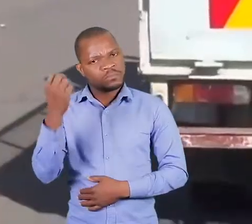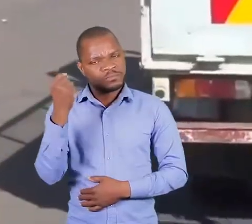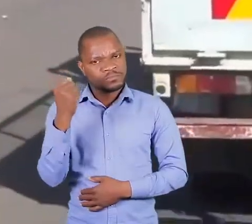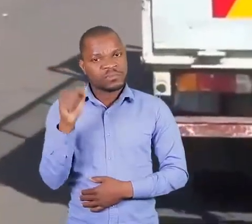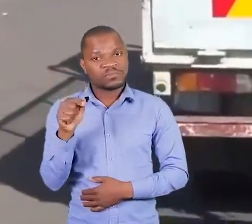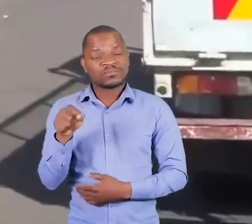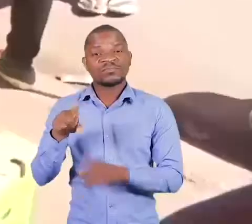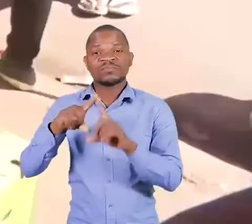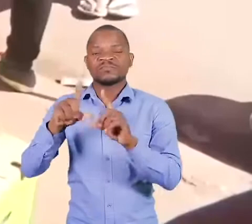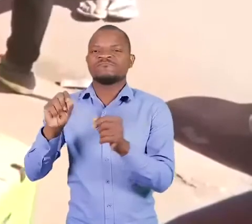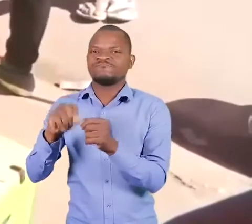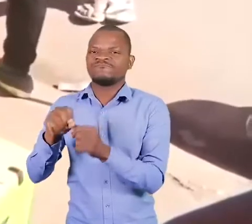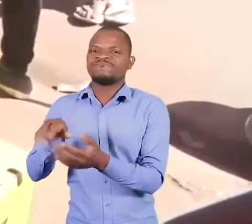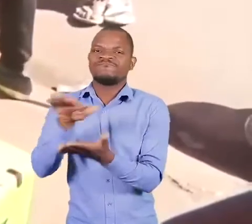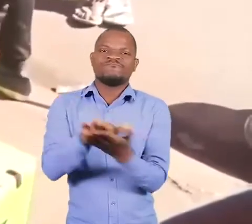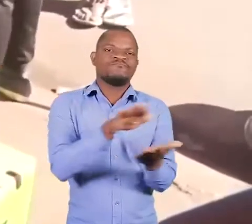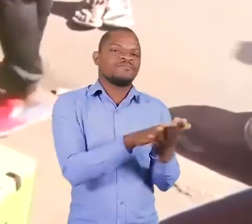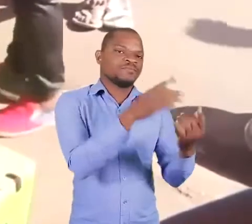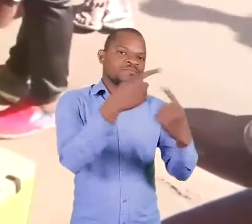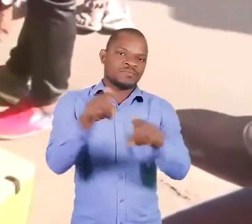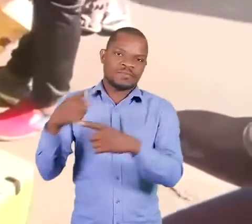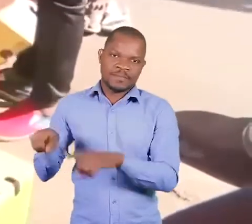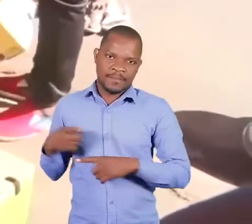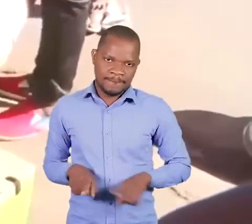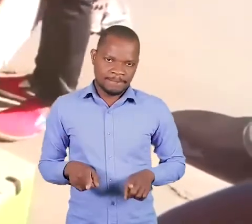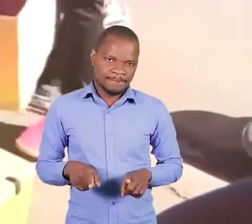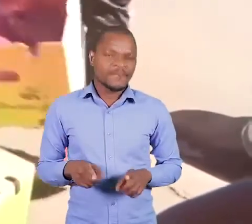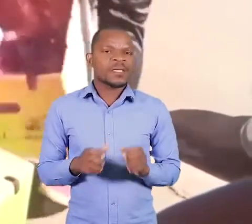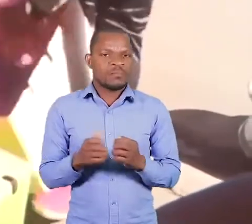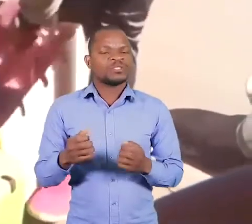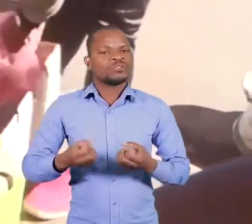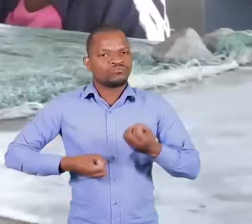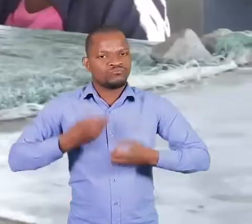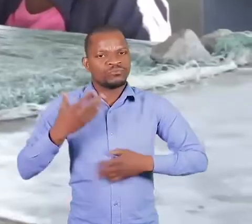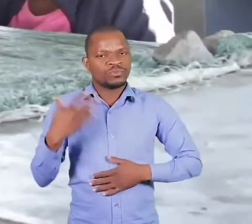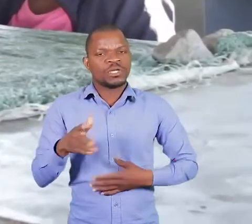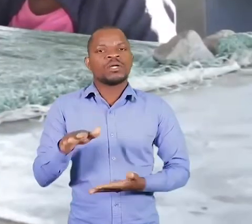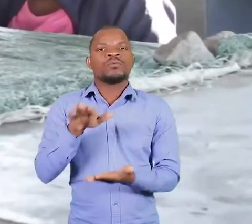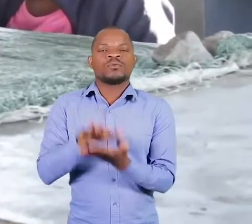qualquer outro local, afirmam os habitantes de Maguanine, na cidade de Maputo.